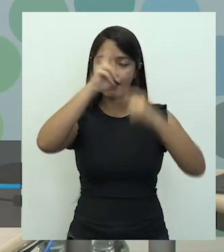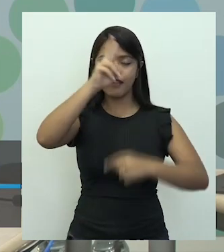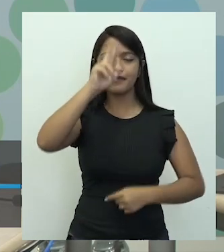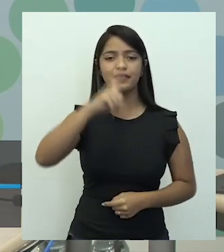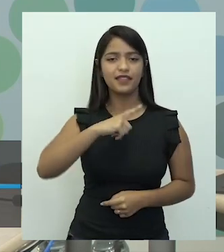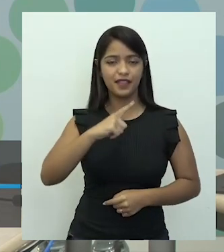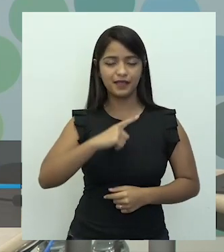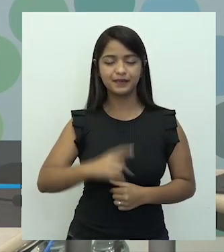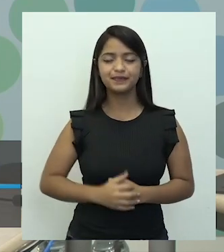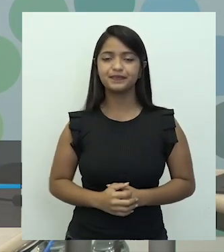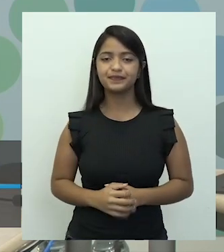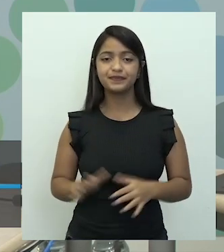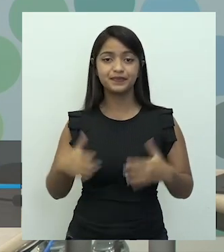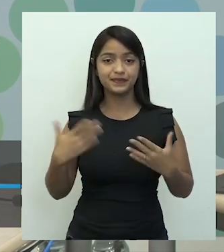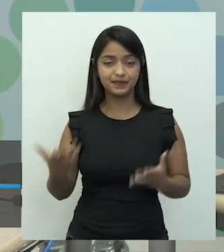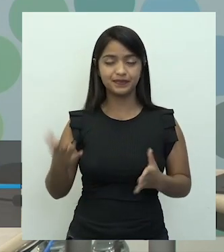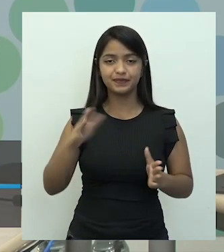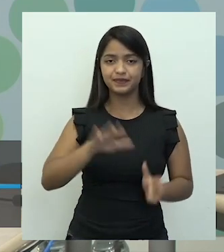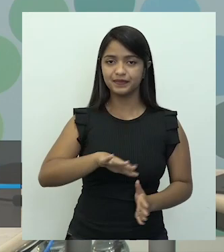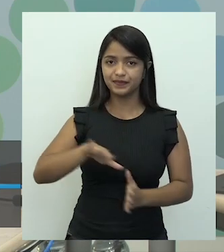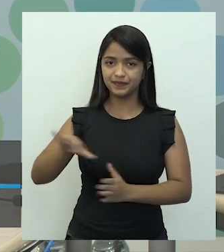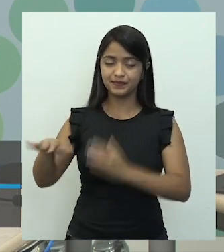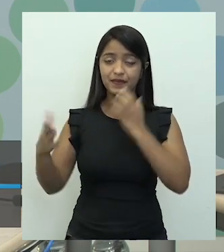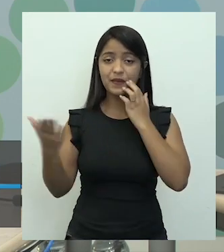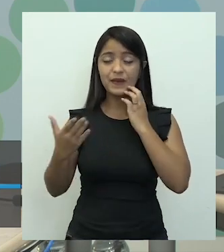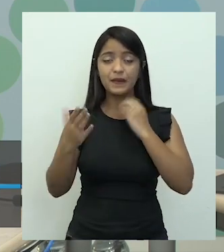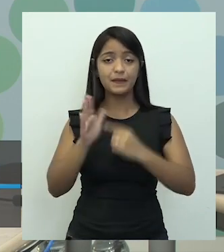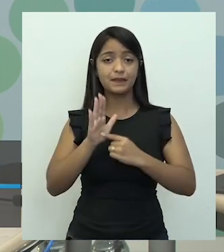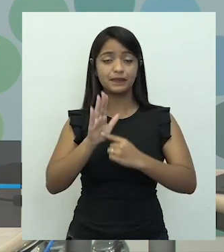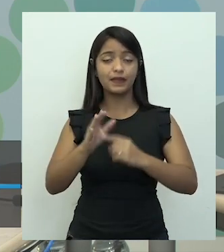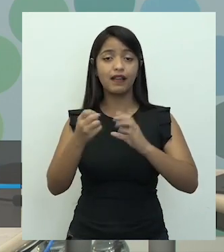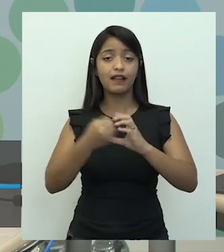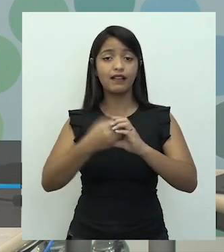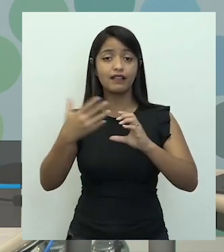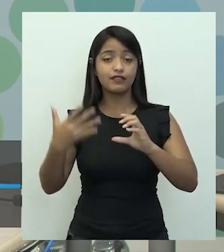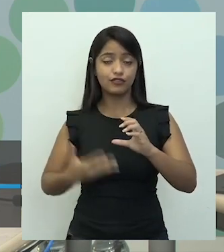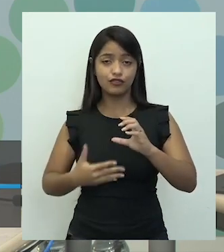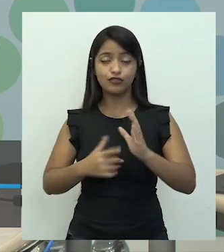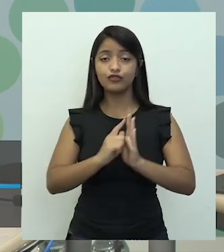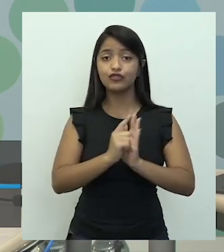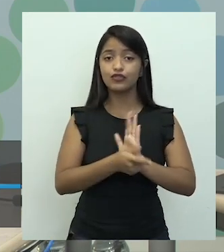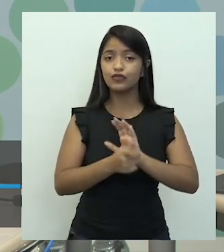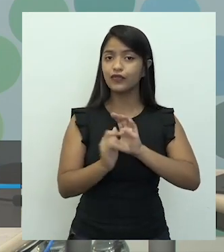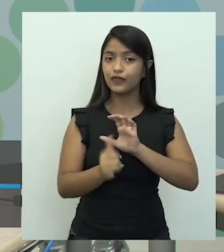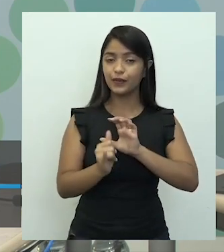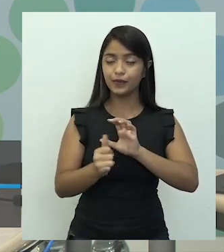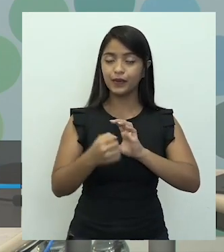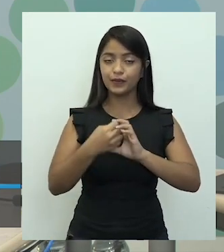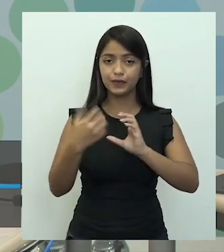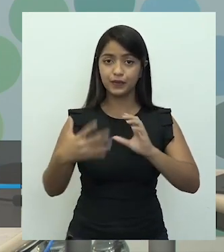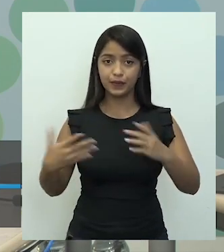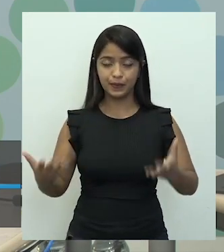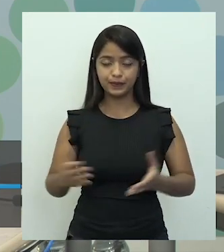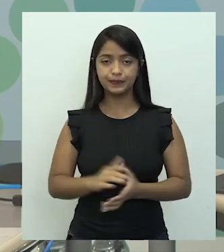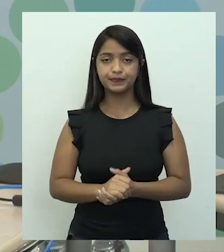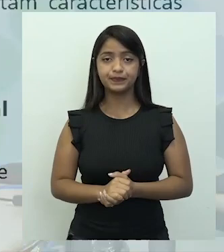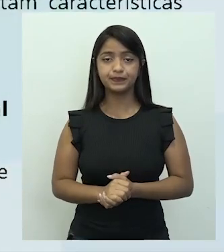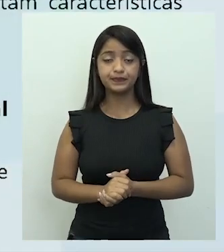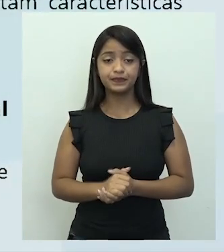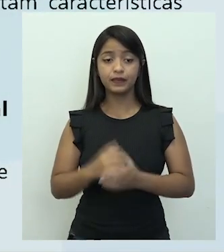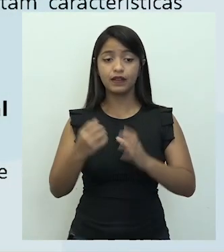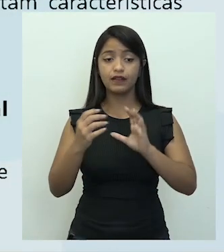meus queridos, vamos às características aqui do nosso gênero fábula, tá bom? Bom, a fábula é uma